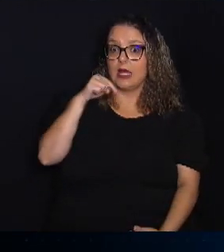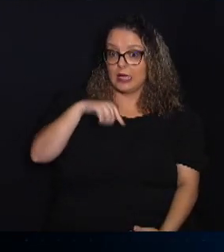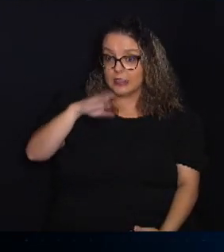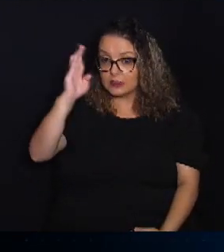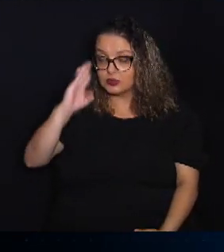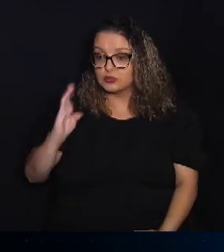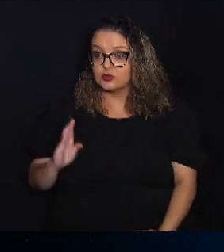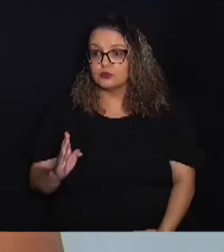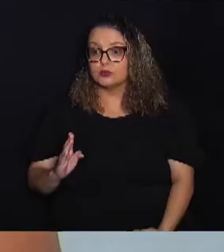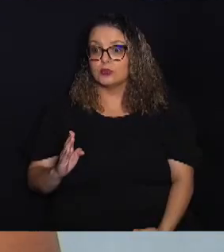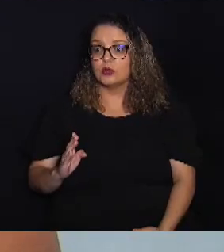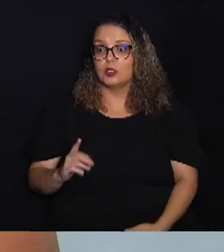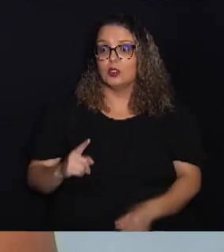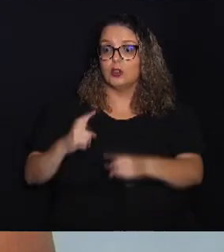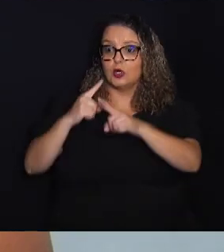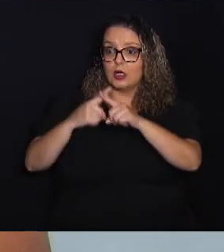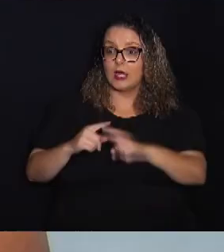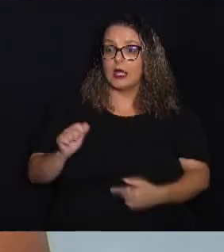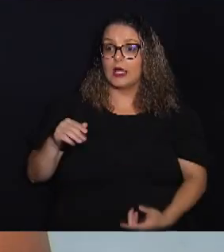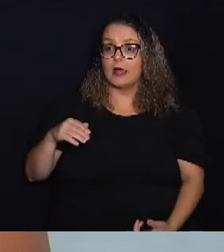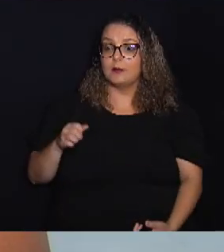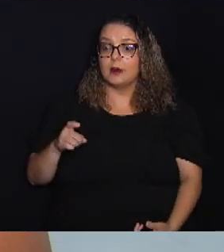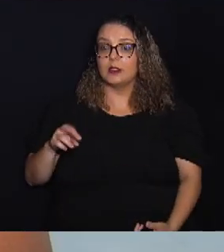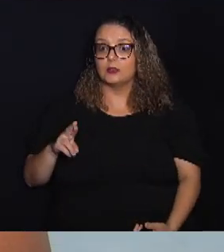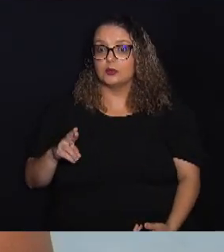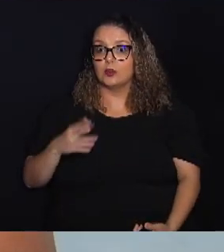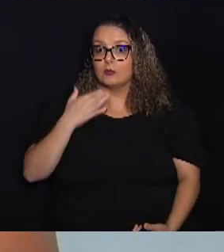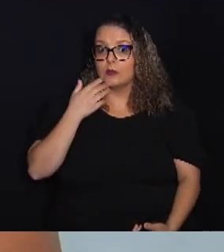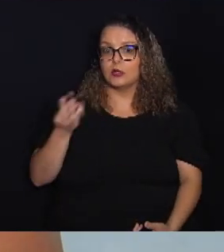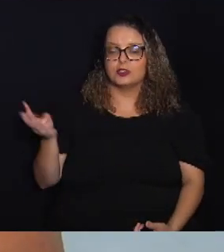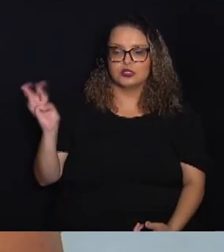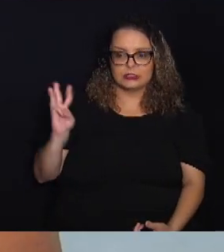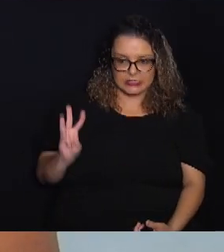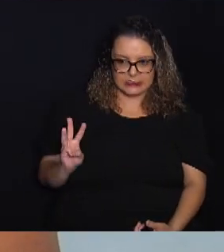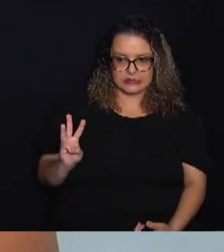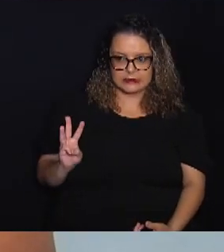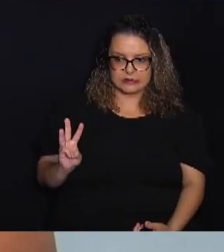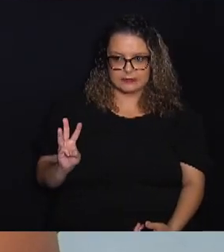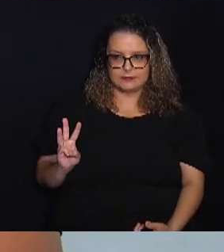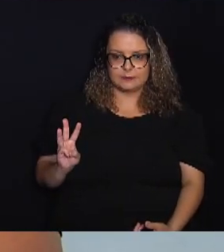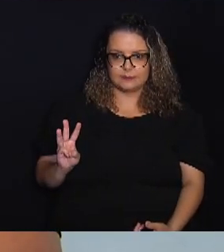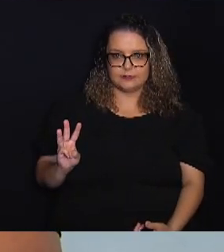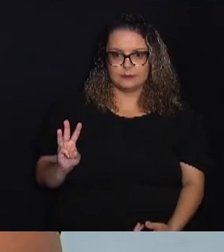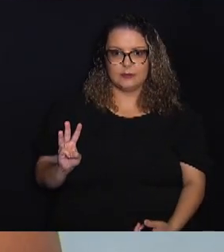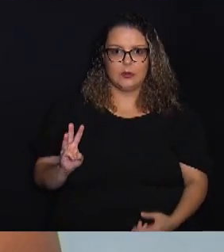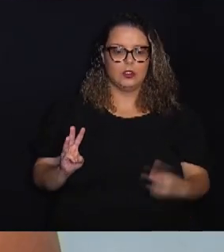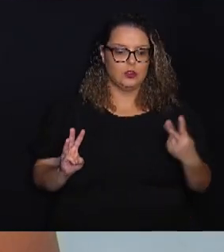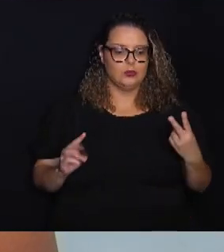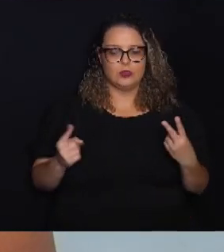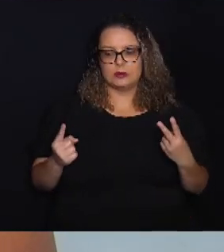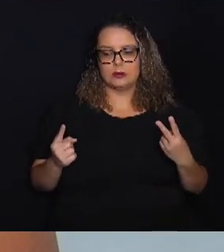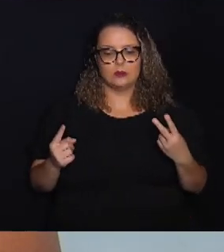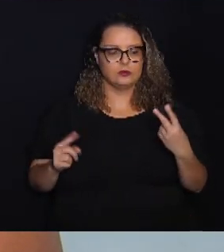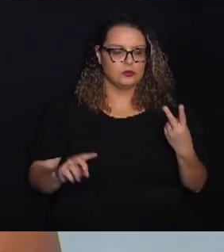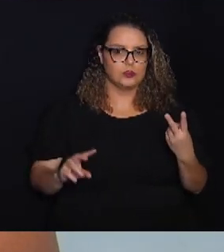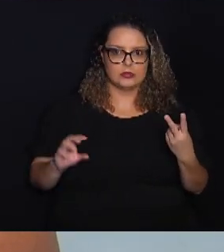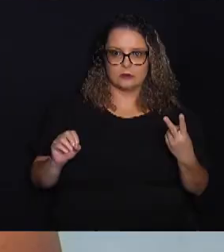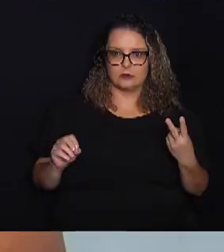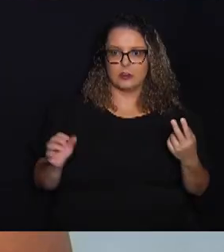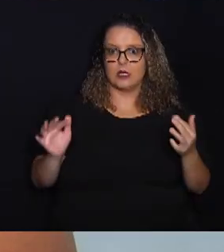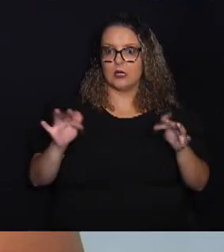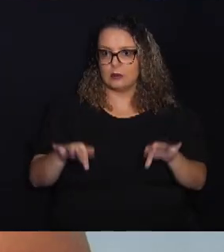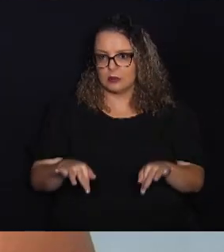o jogo. No Brasil, o campeonato amadores é melhor de 3.